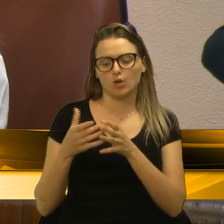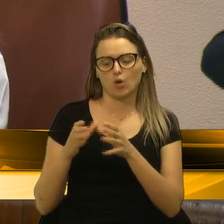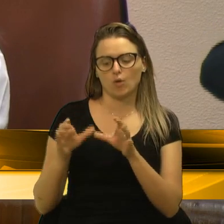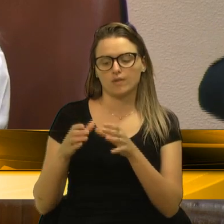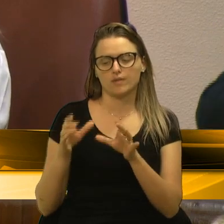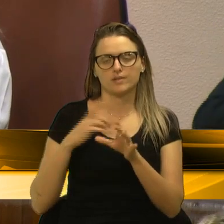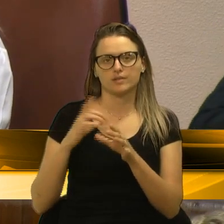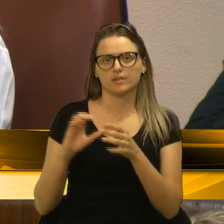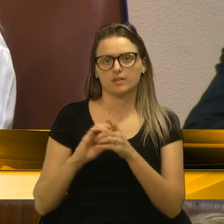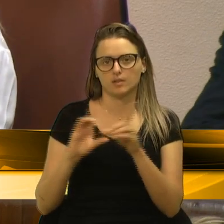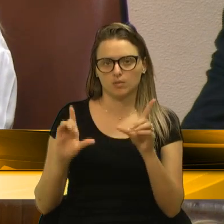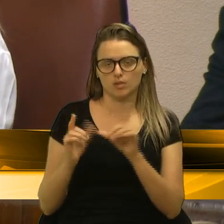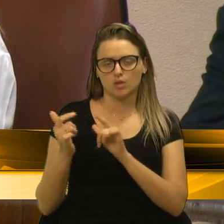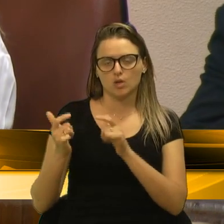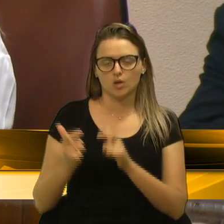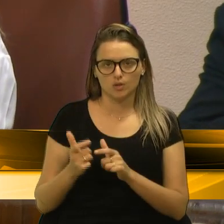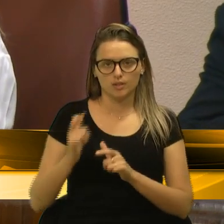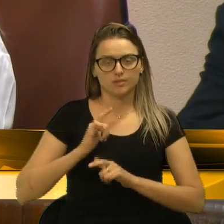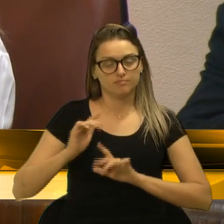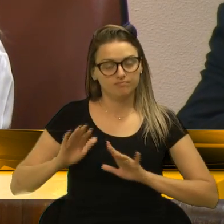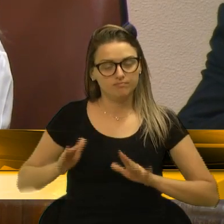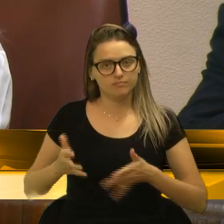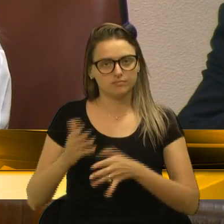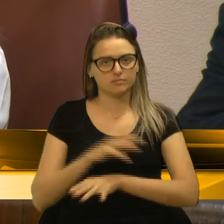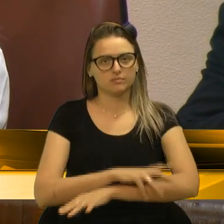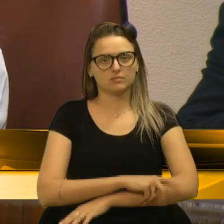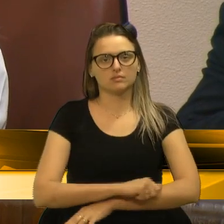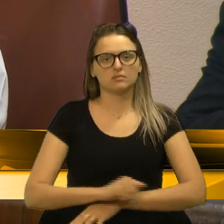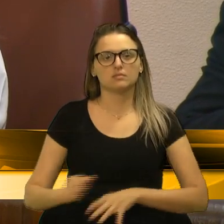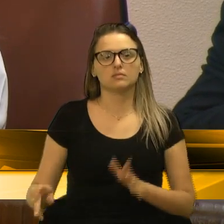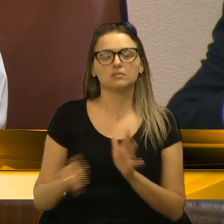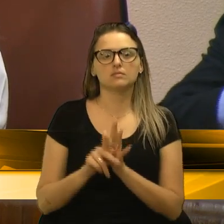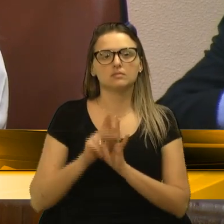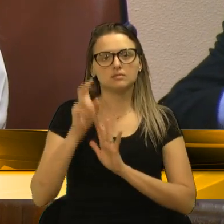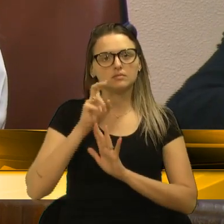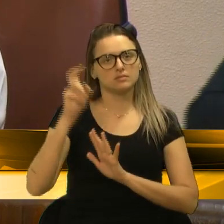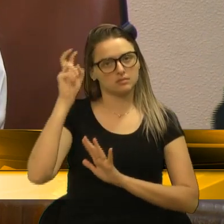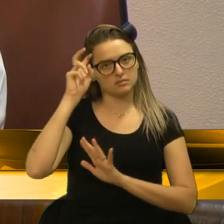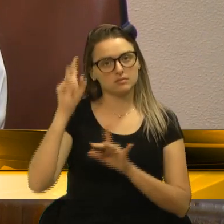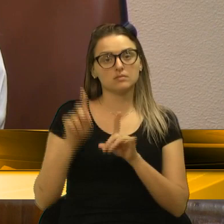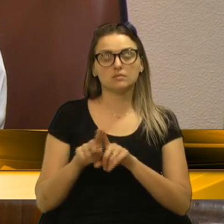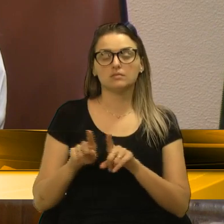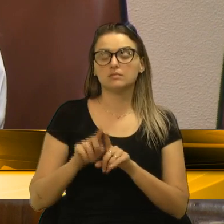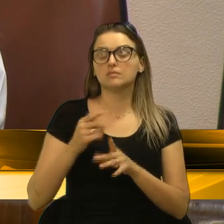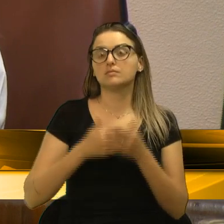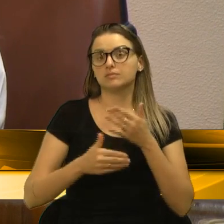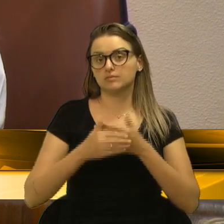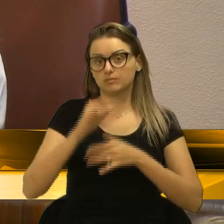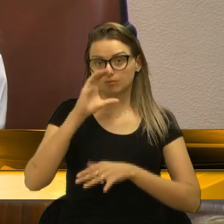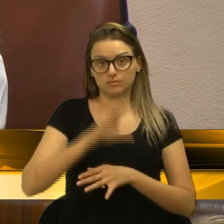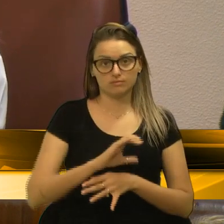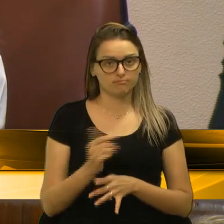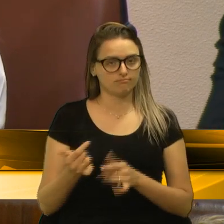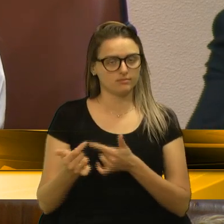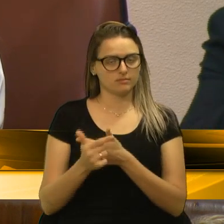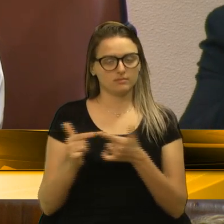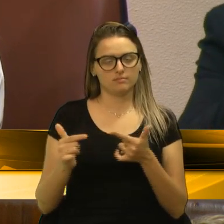democrática, um espaço de estímulos culturalmente produtivos, onde o cidadão